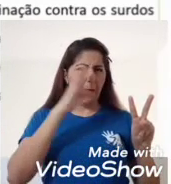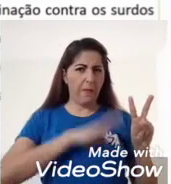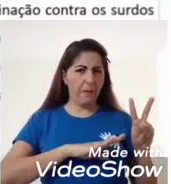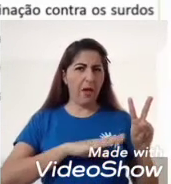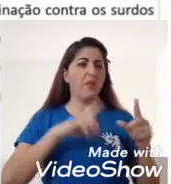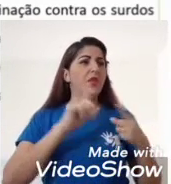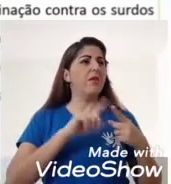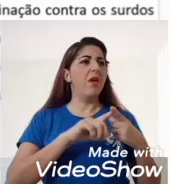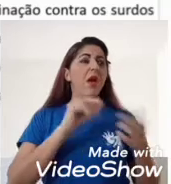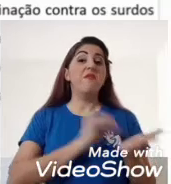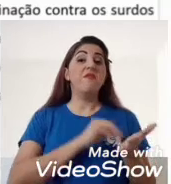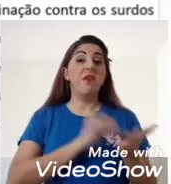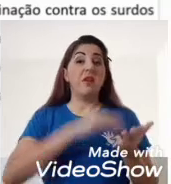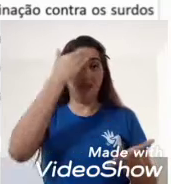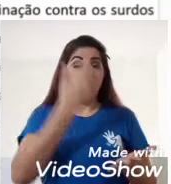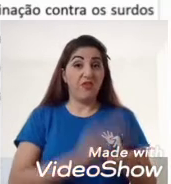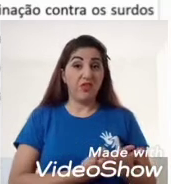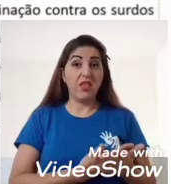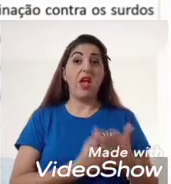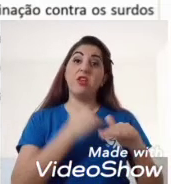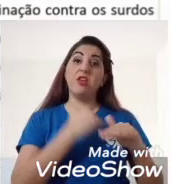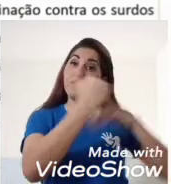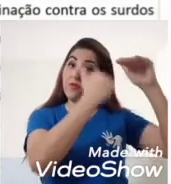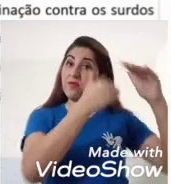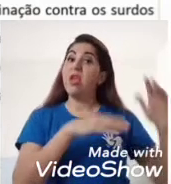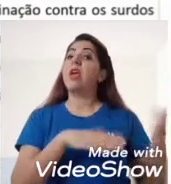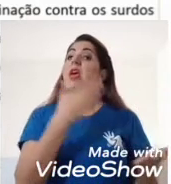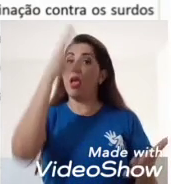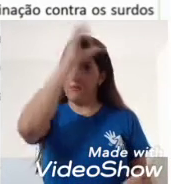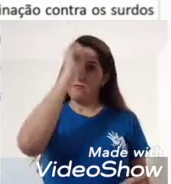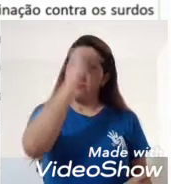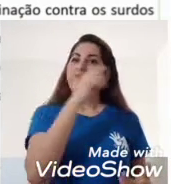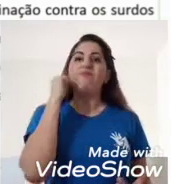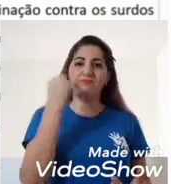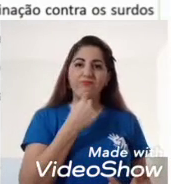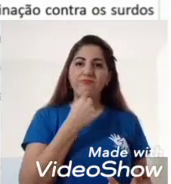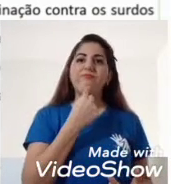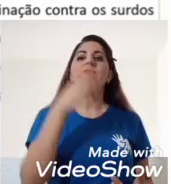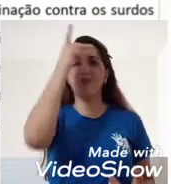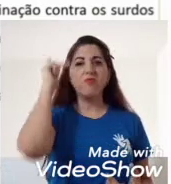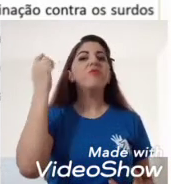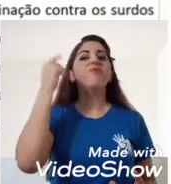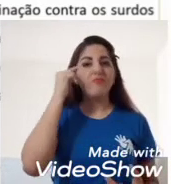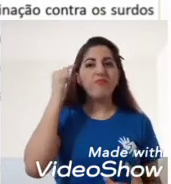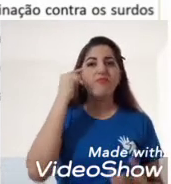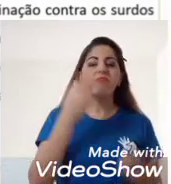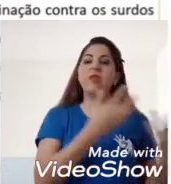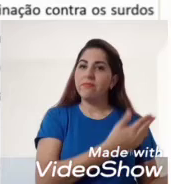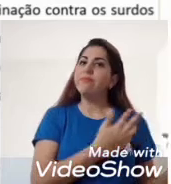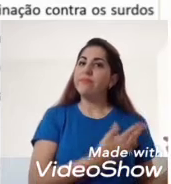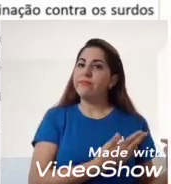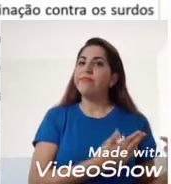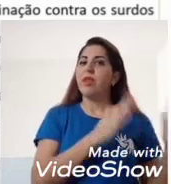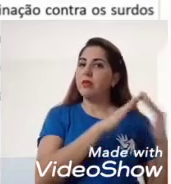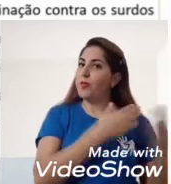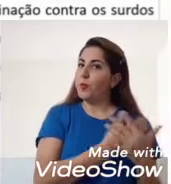aprendizado. Nessa situação, a situação que ela retoma aqui, a coesão textual, por retomada, por referenciação,